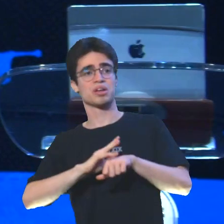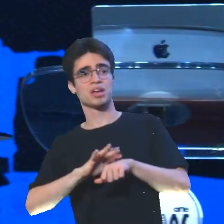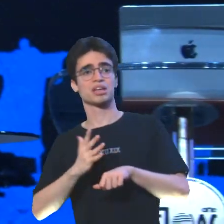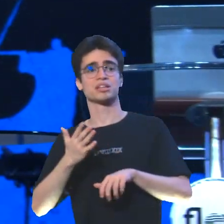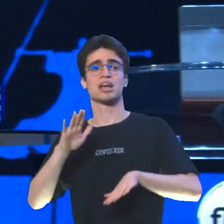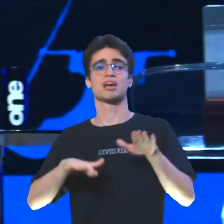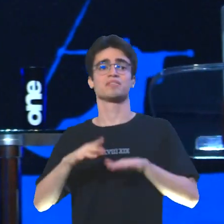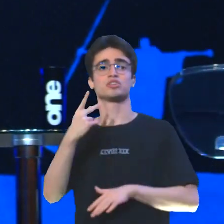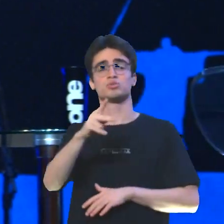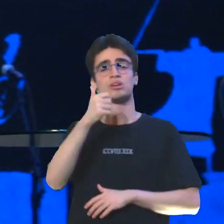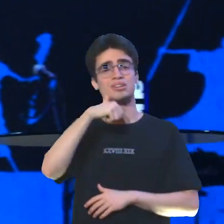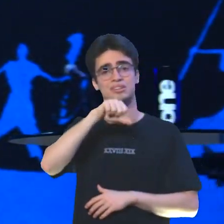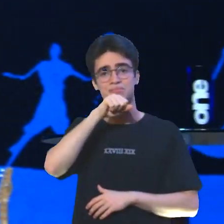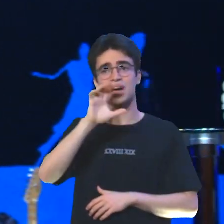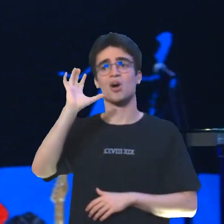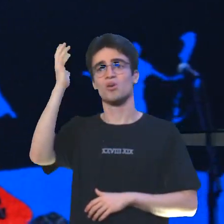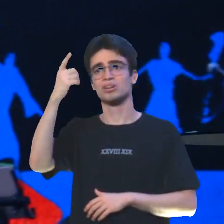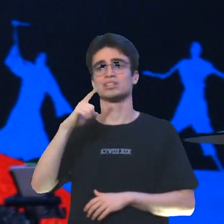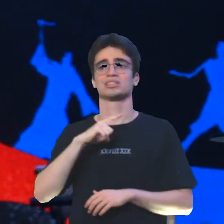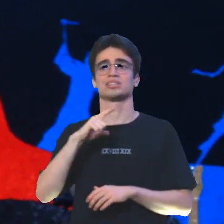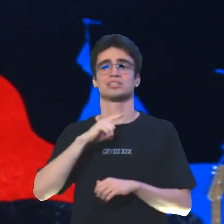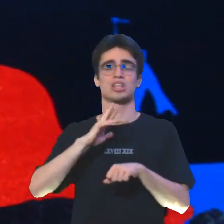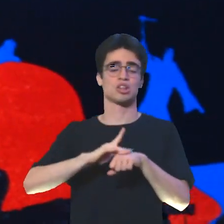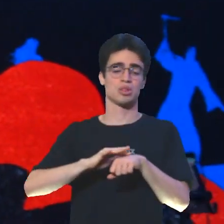mãe esteja enfrentando uma enfermidade.